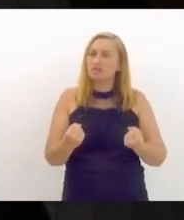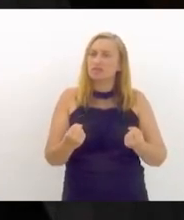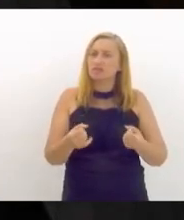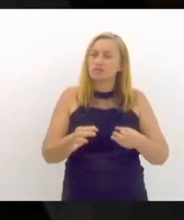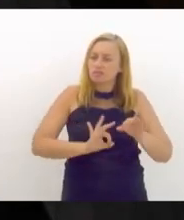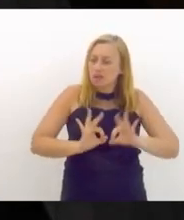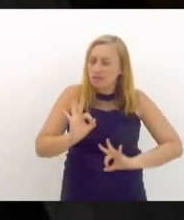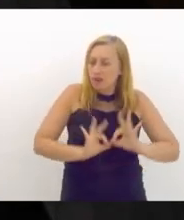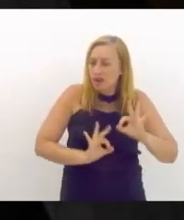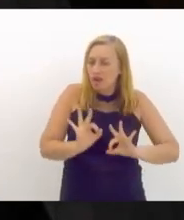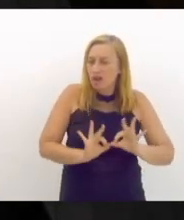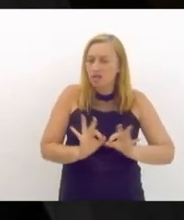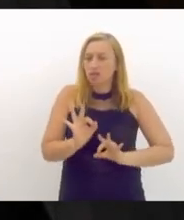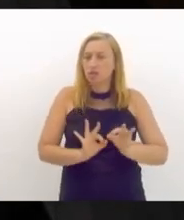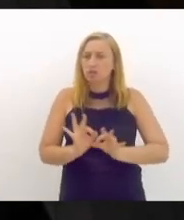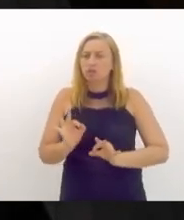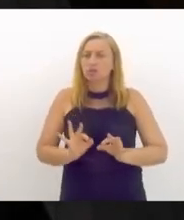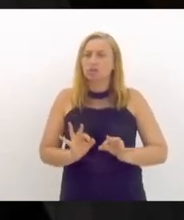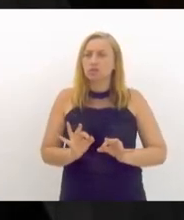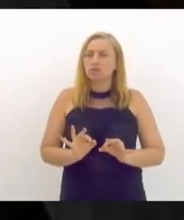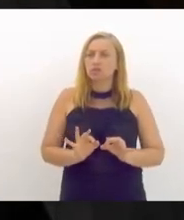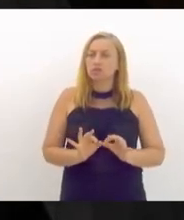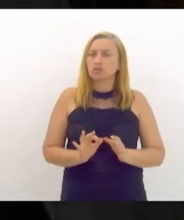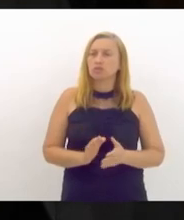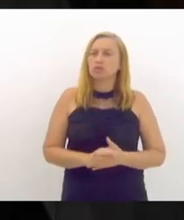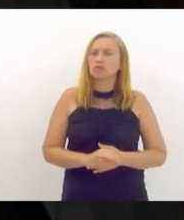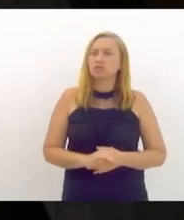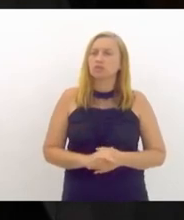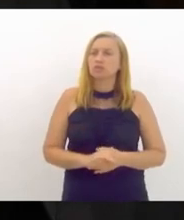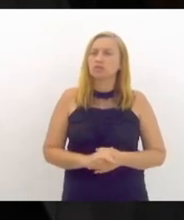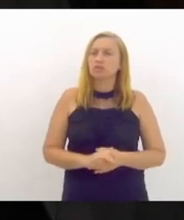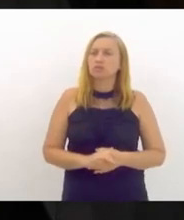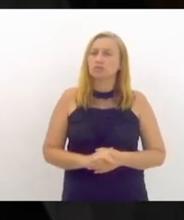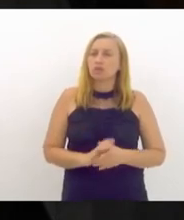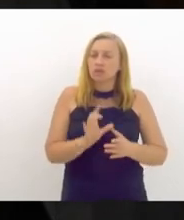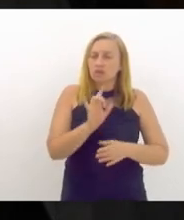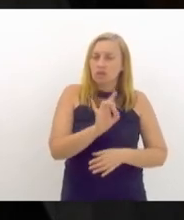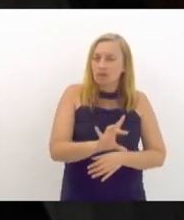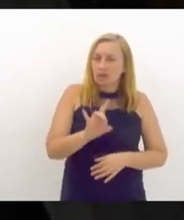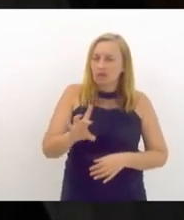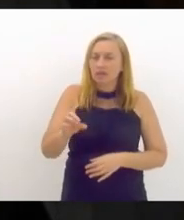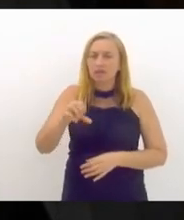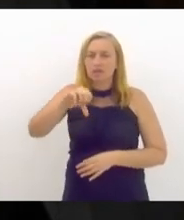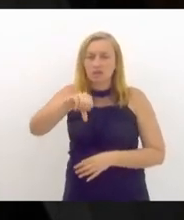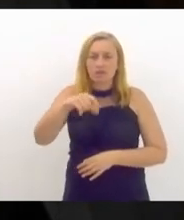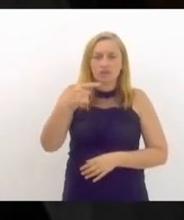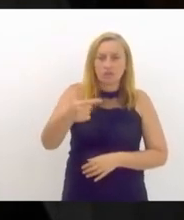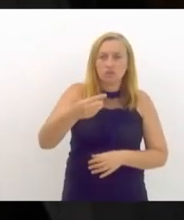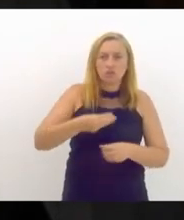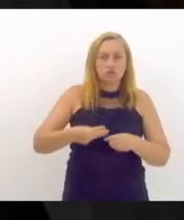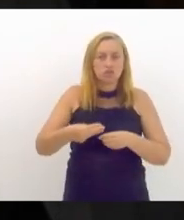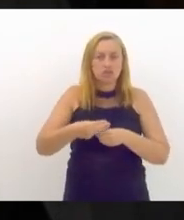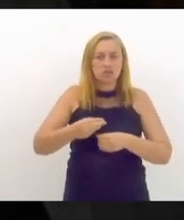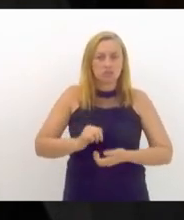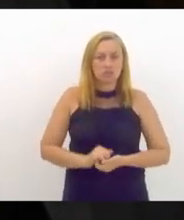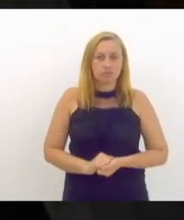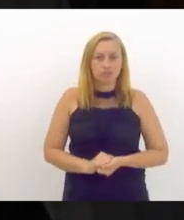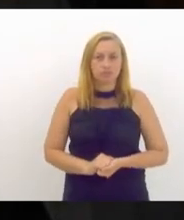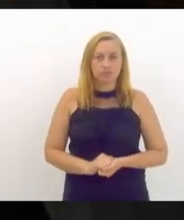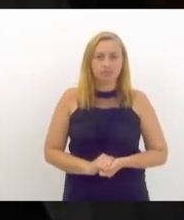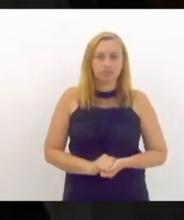estruturado, organizado, com as ramificações em cada um dos 92